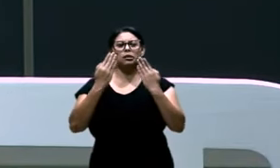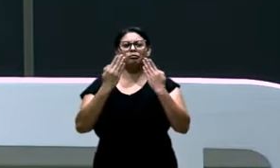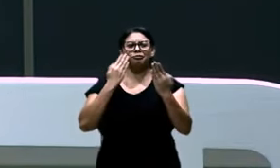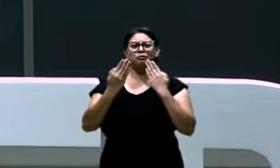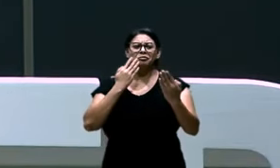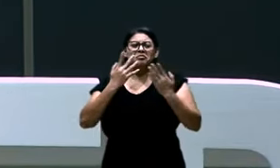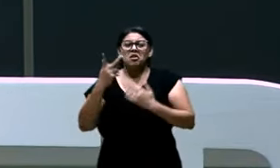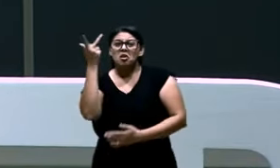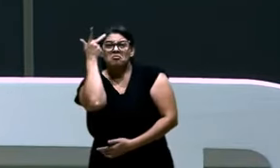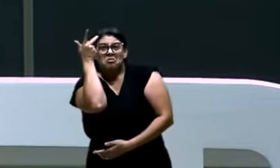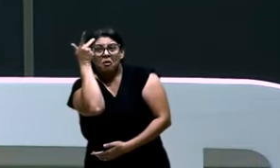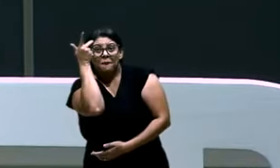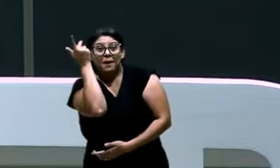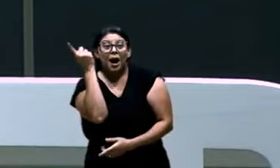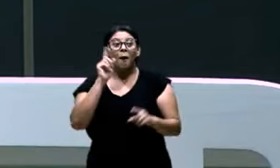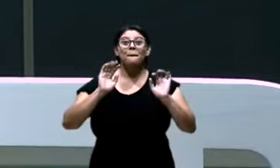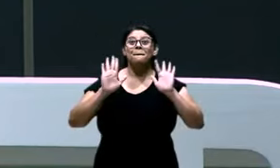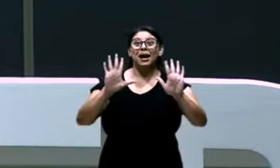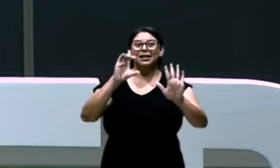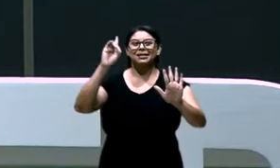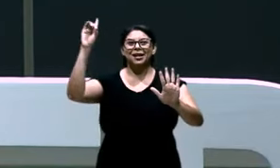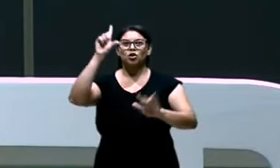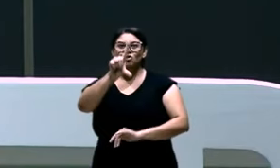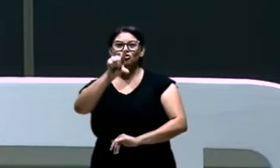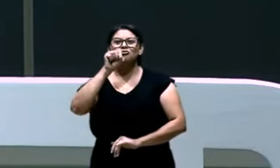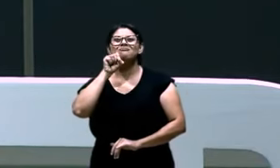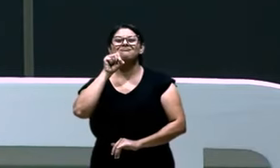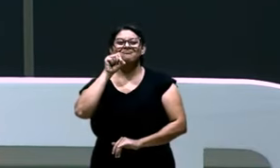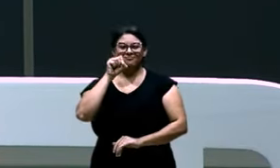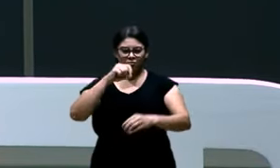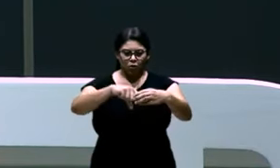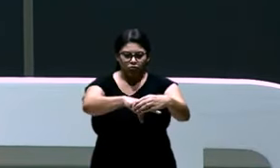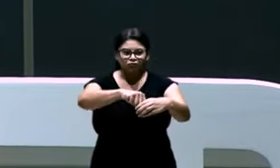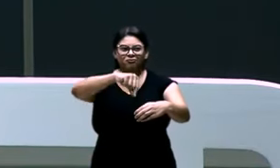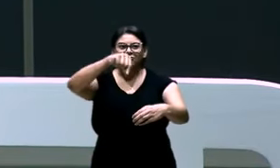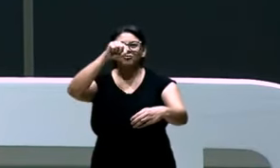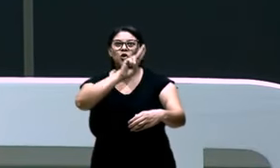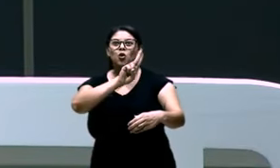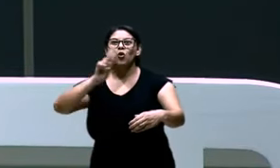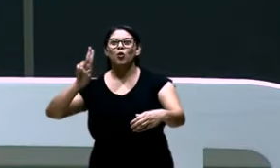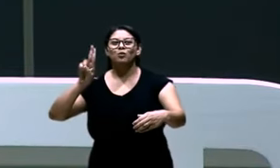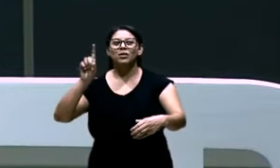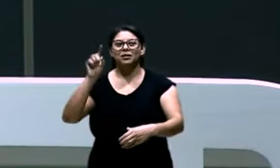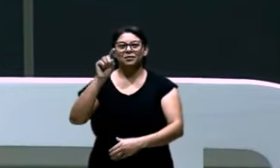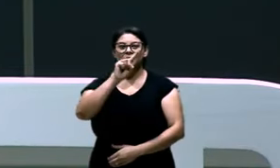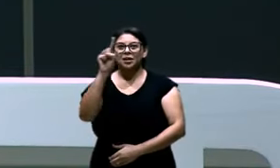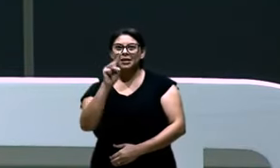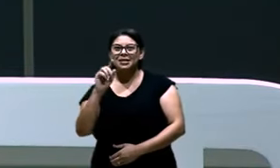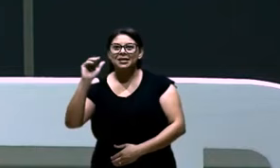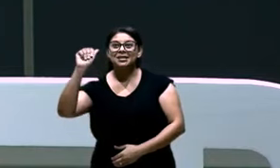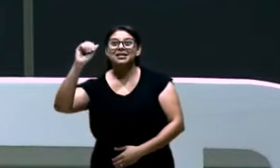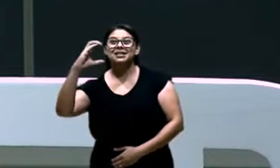sorte exatamente em Zacarias. Zacarias vai entrar dentro do templo. Mas Lucas capítulo 1,